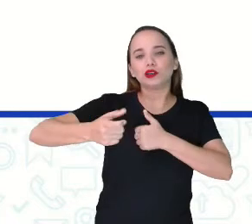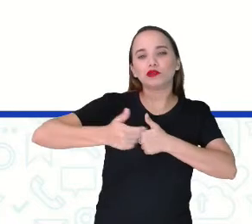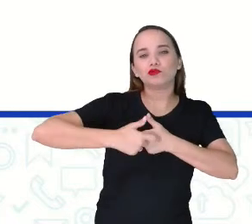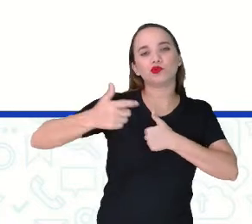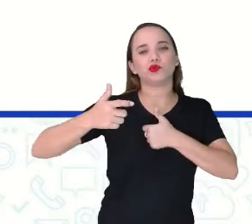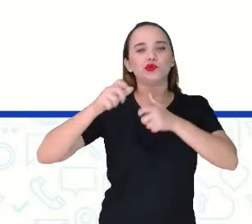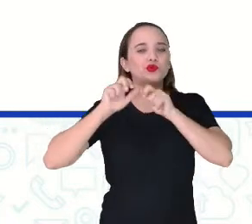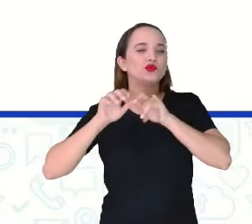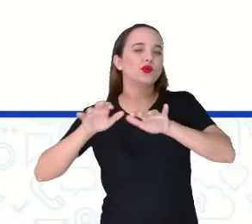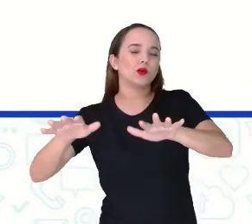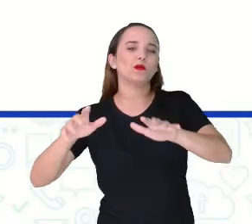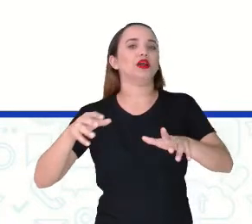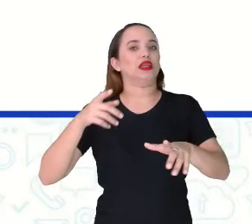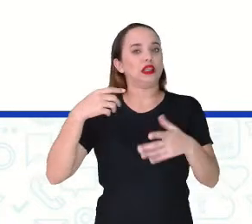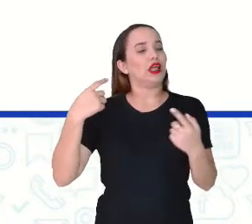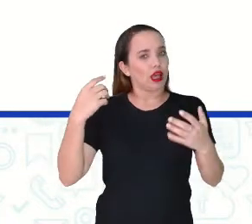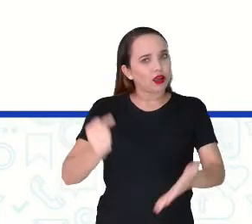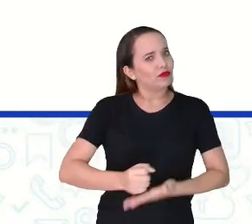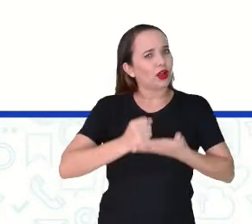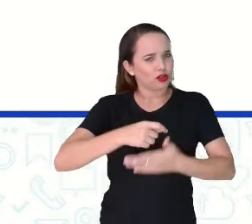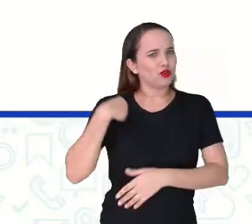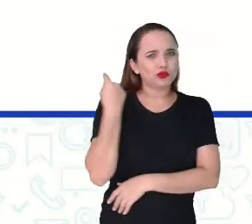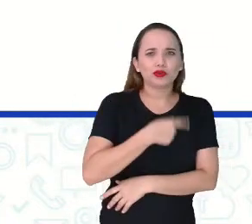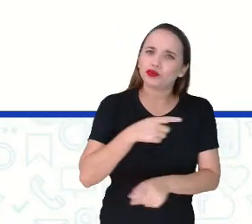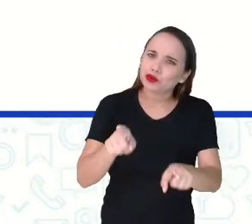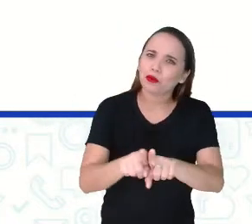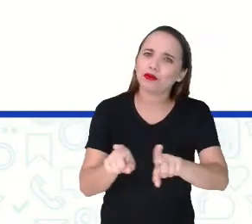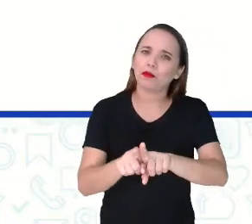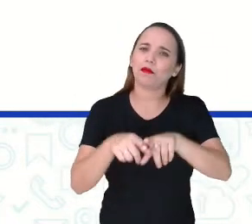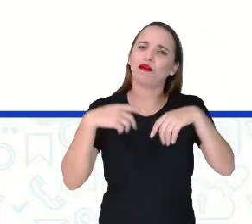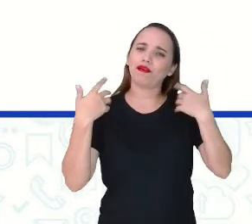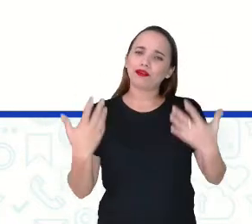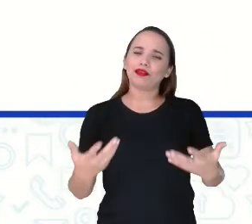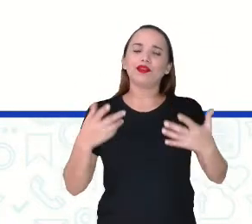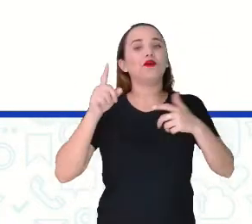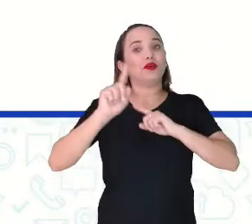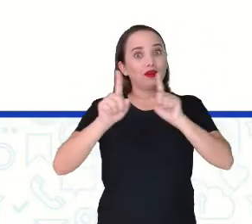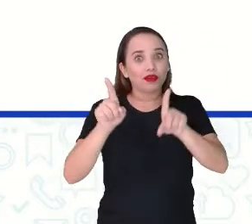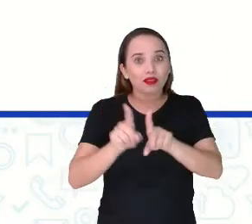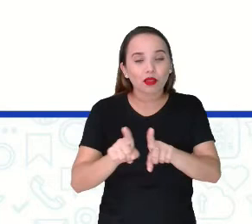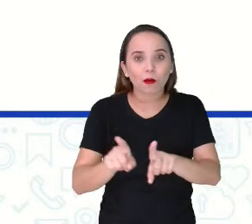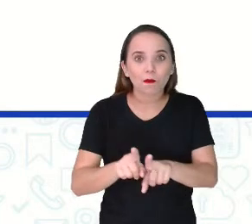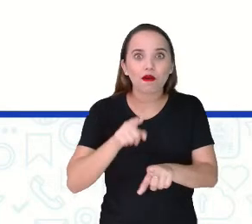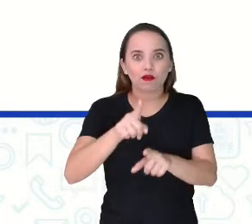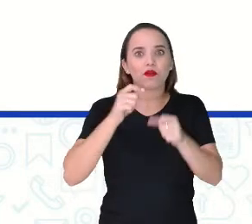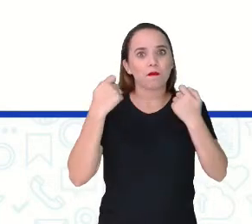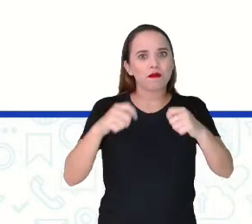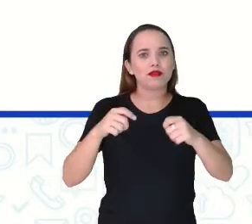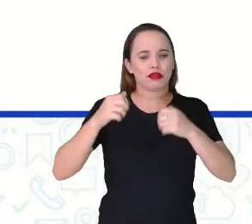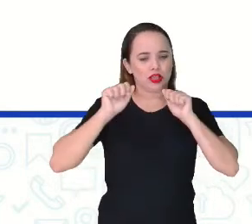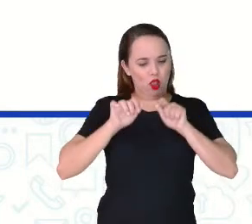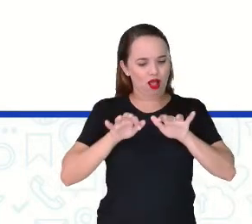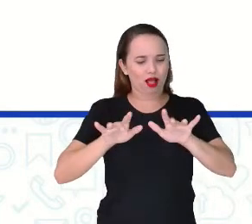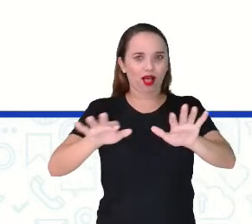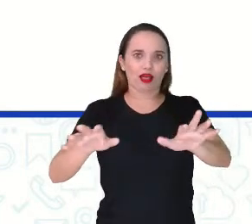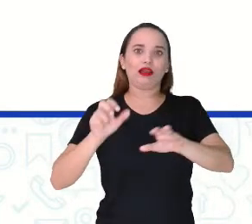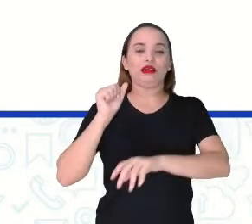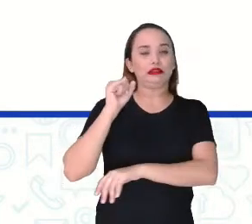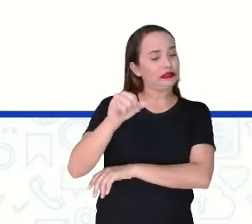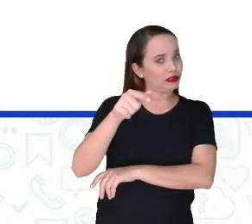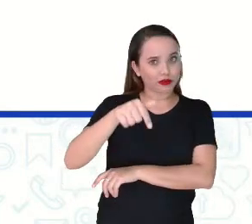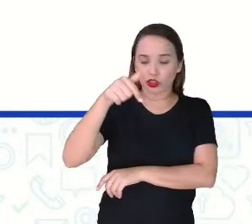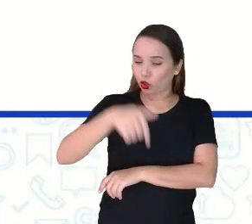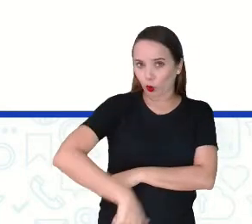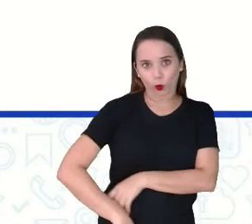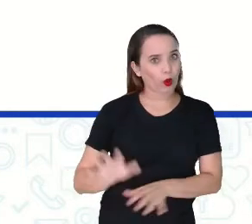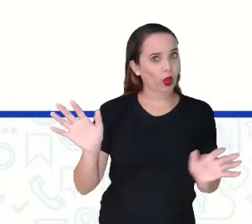fazem isso com os blogueiros e as blogueiras, vamos fazer com os professores também. E aí compartilha com seus amigos, até aqueles que não são da rede, pode mandar